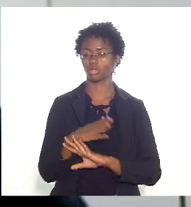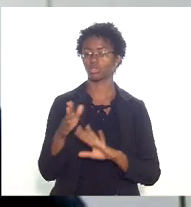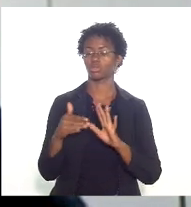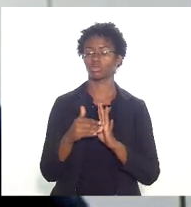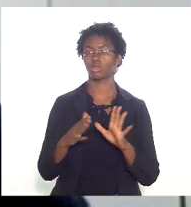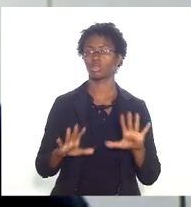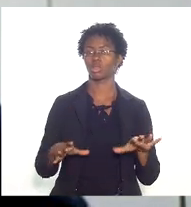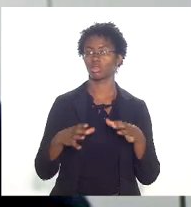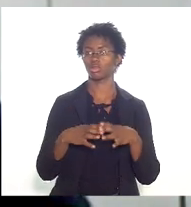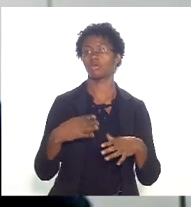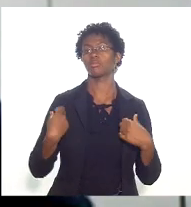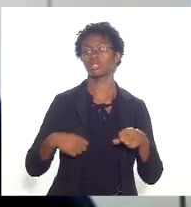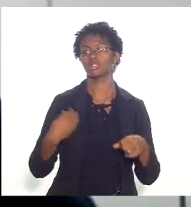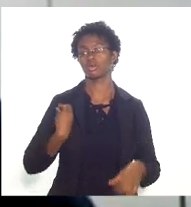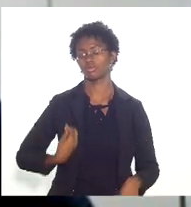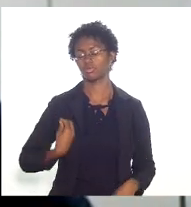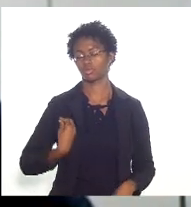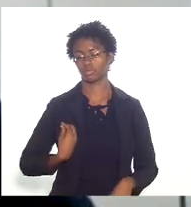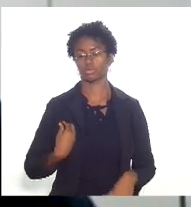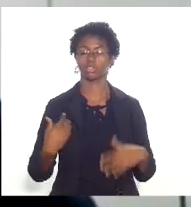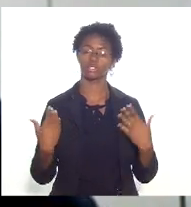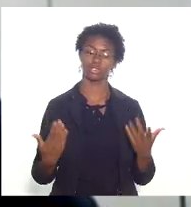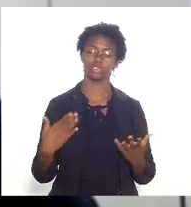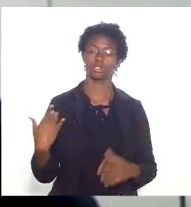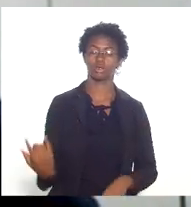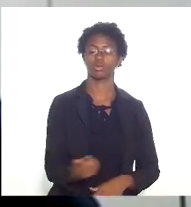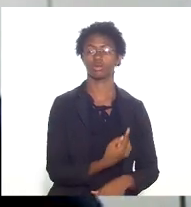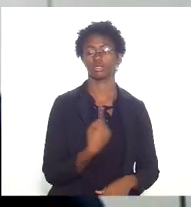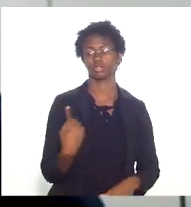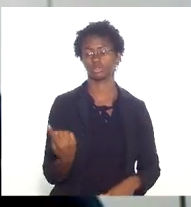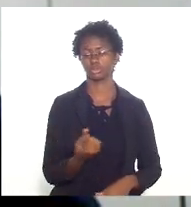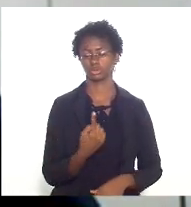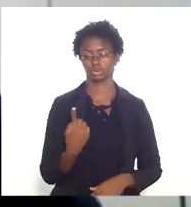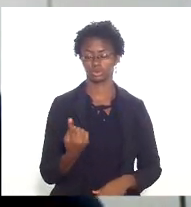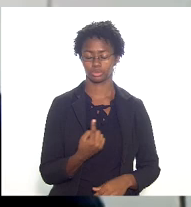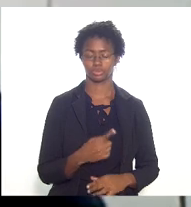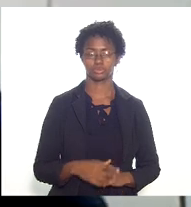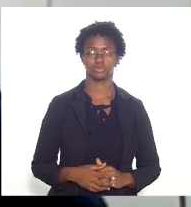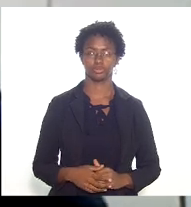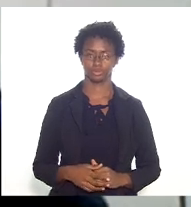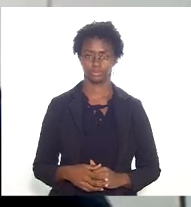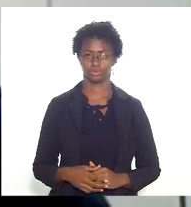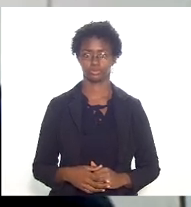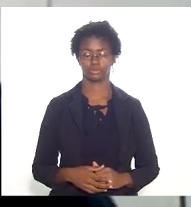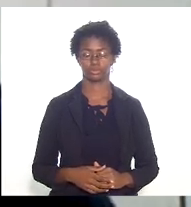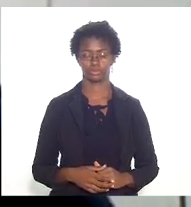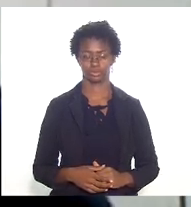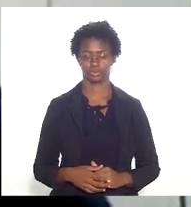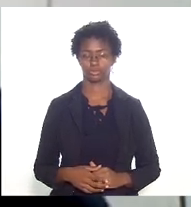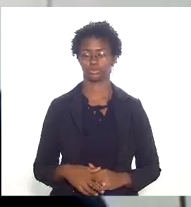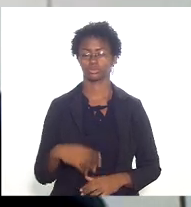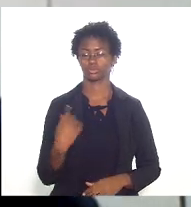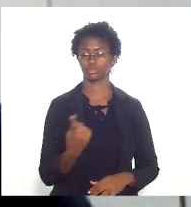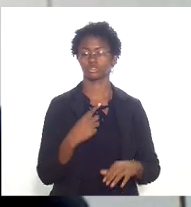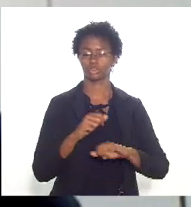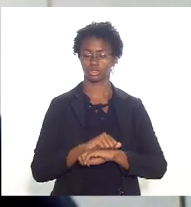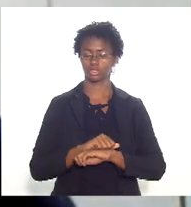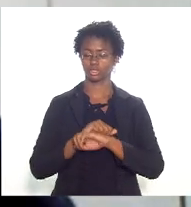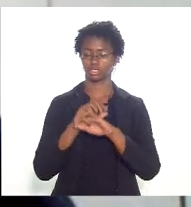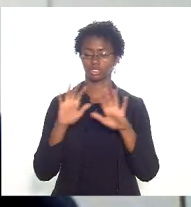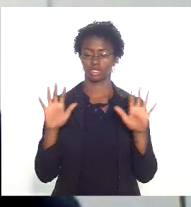precisa bom então a gente né É ressalto aqui